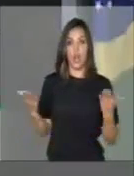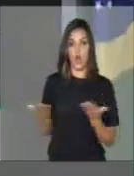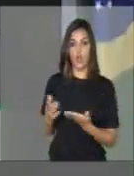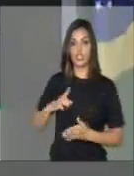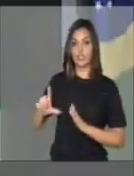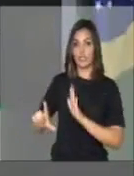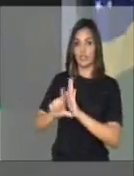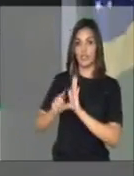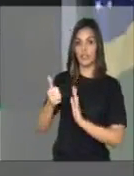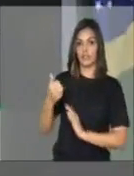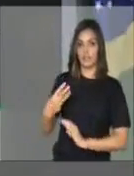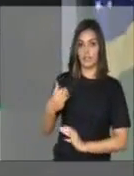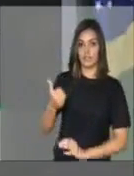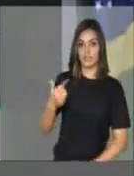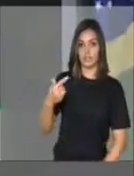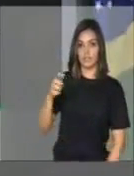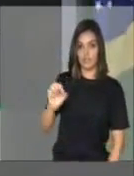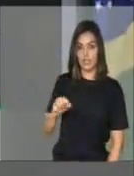nos termos da Lei nº